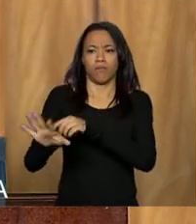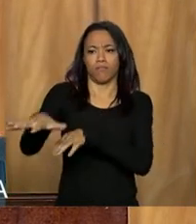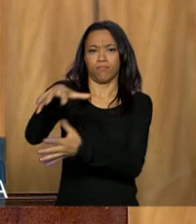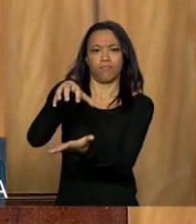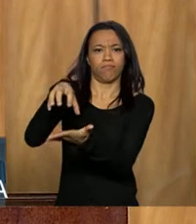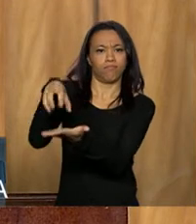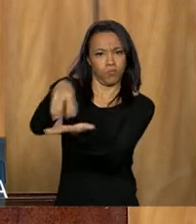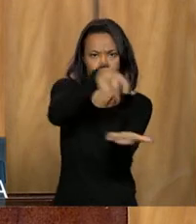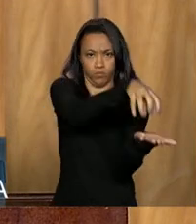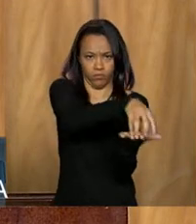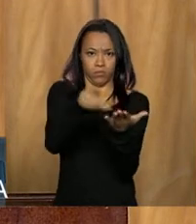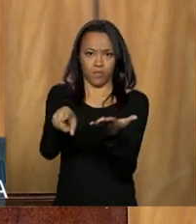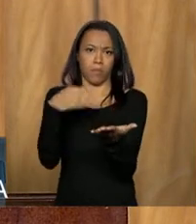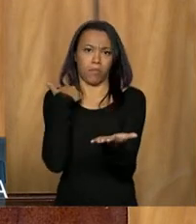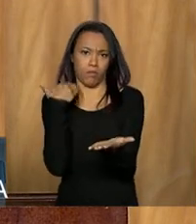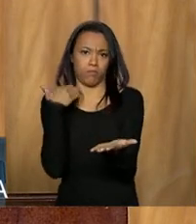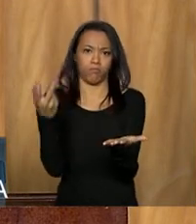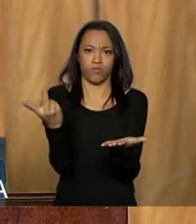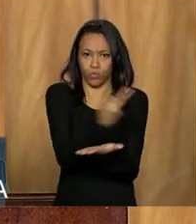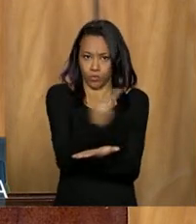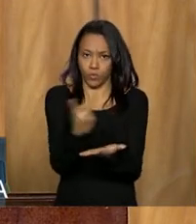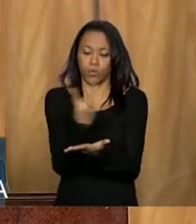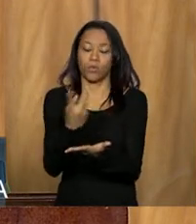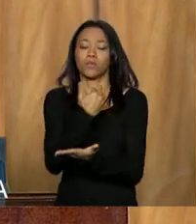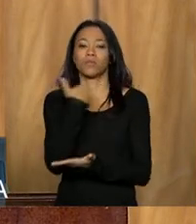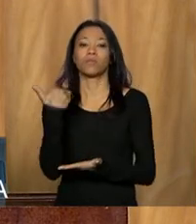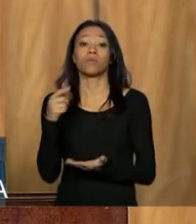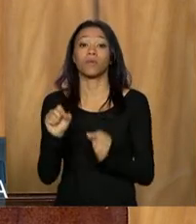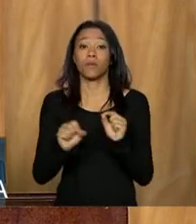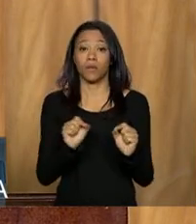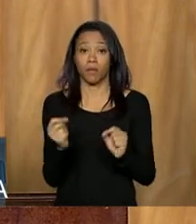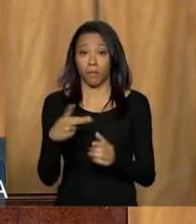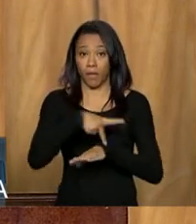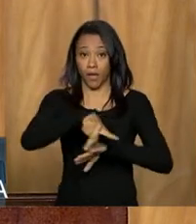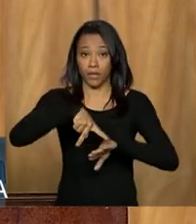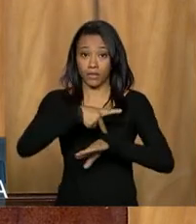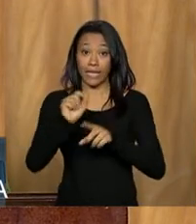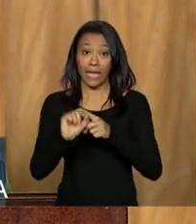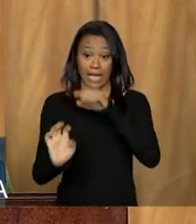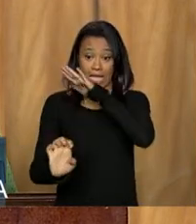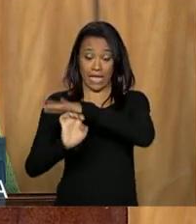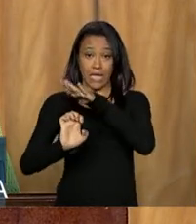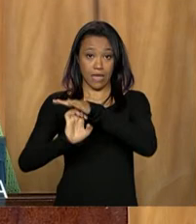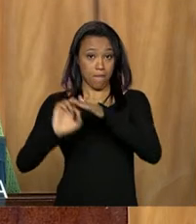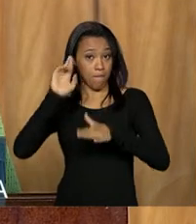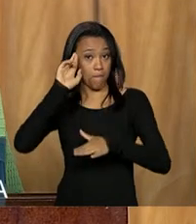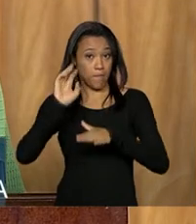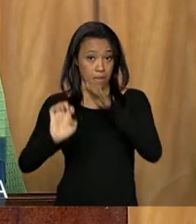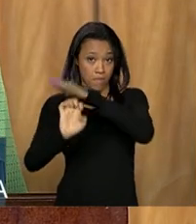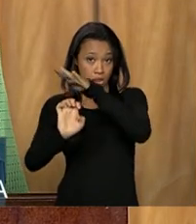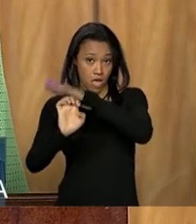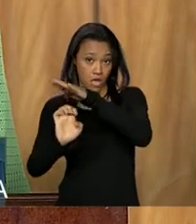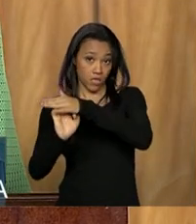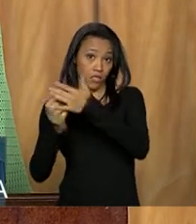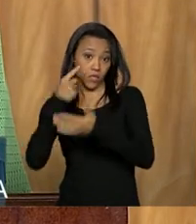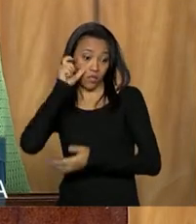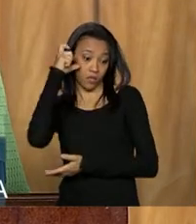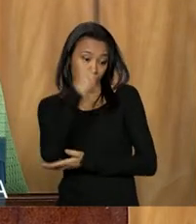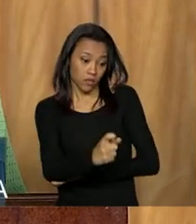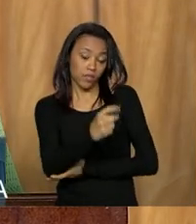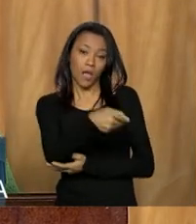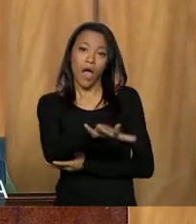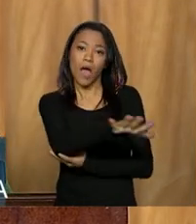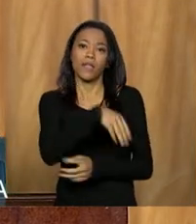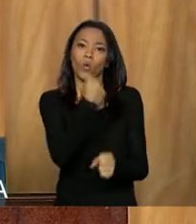de ambos os países é de que a participação de empresas coreanas na construção civil dotada de